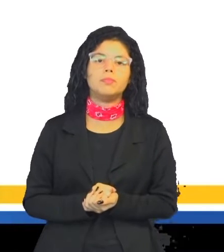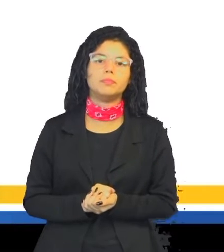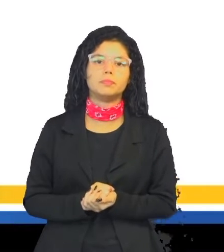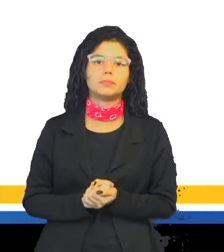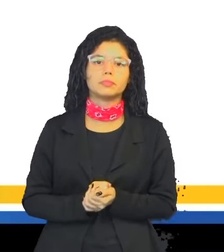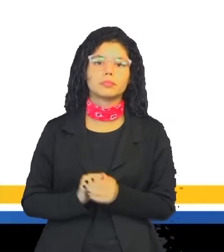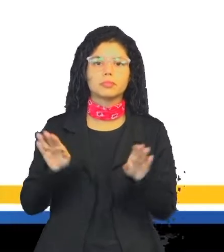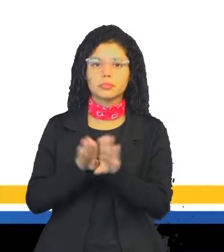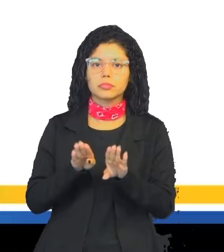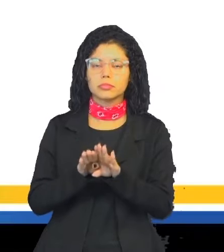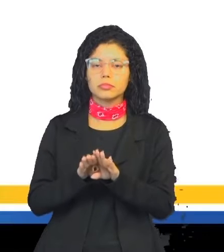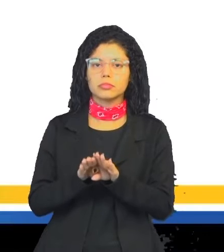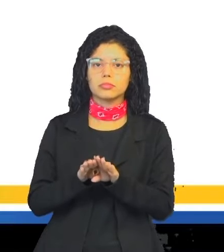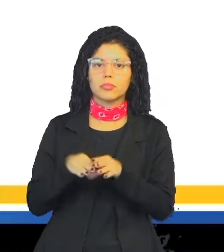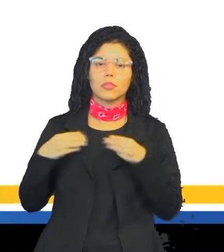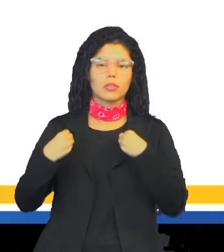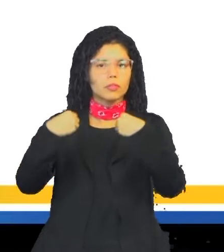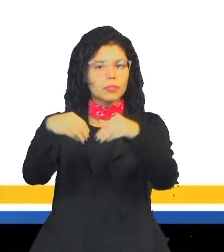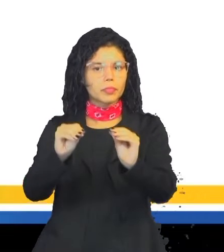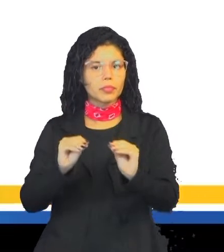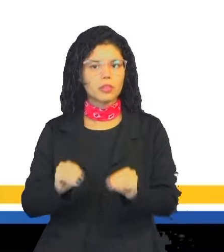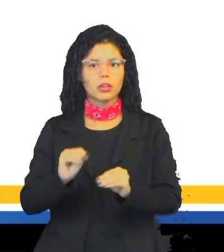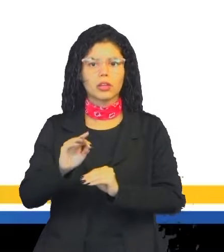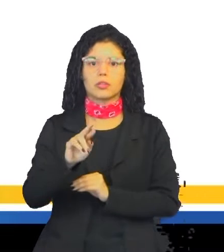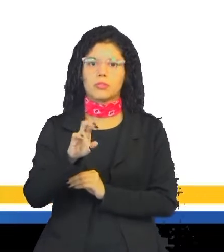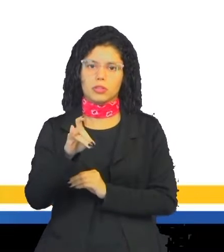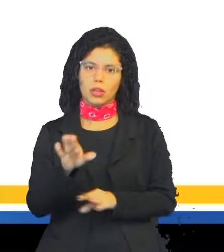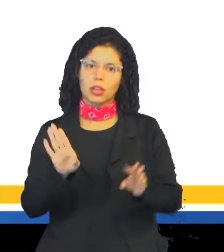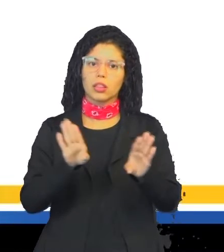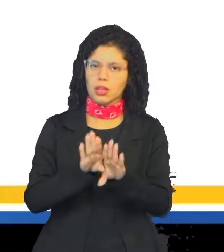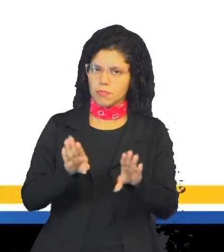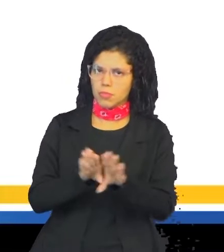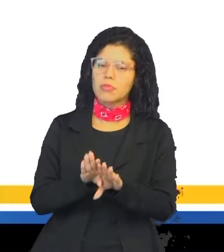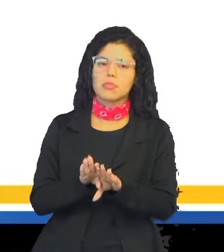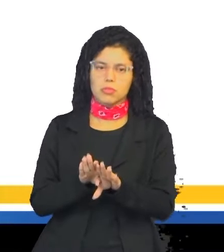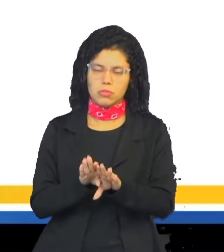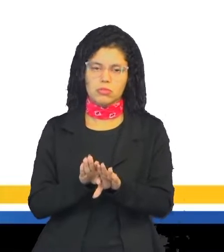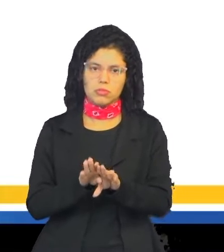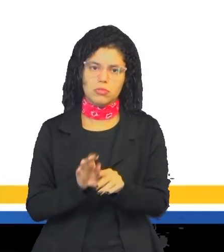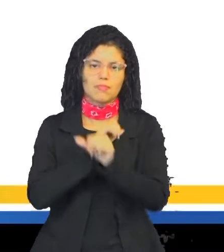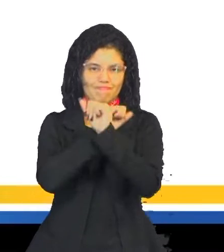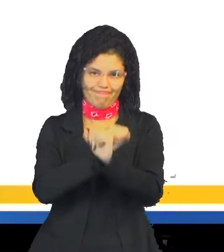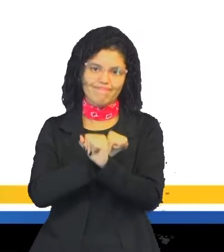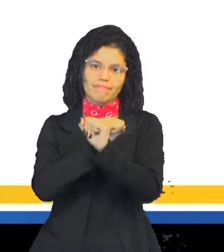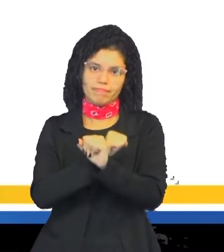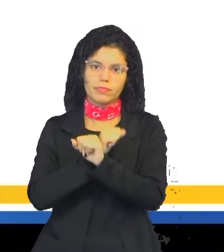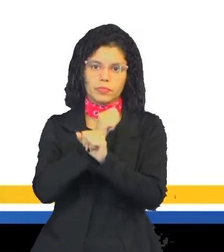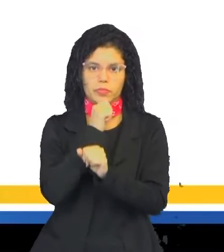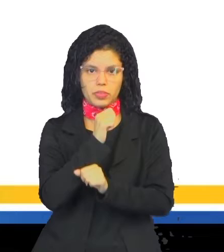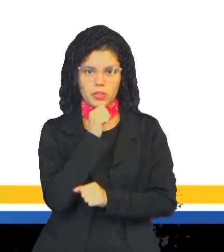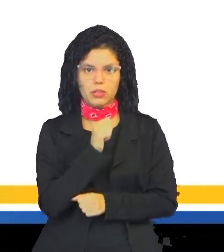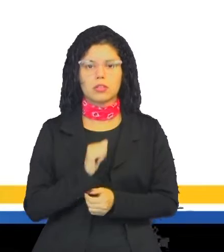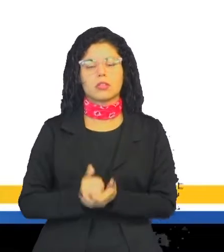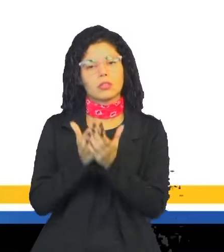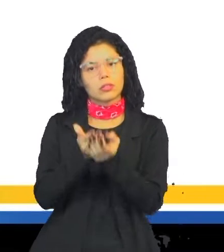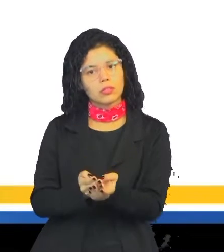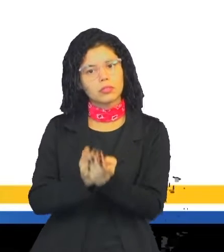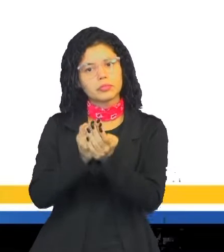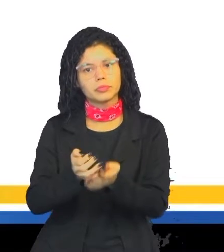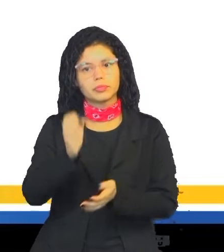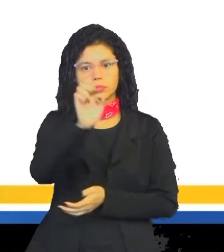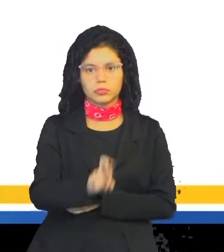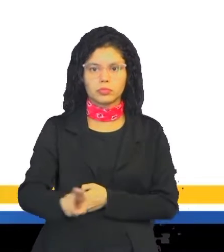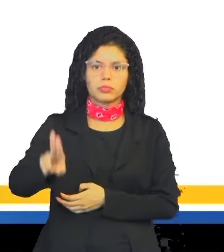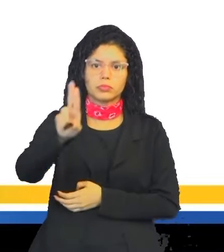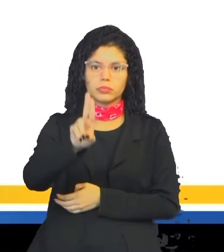de exportação, onde seriam recebidos, essa mercadoria que eram os escravos. Os navios europeus,